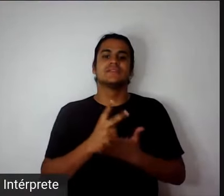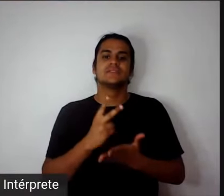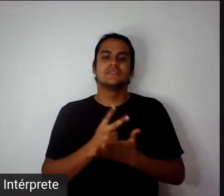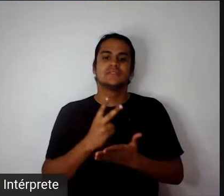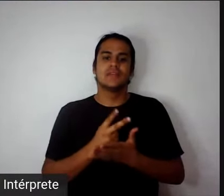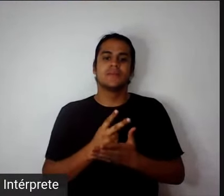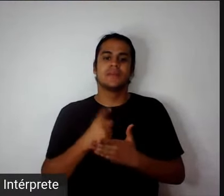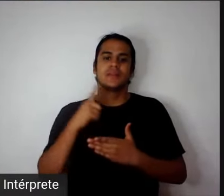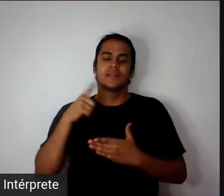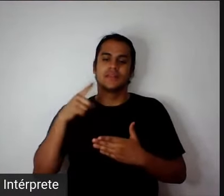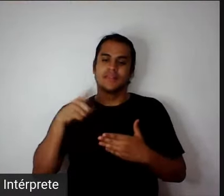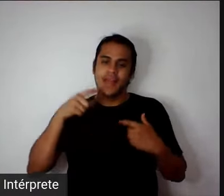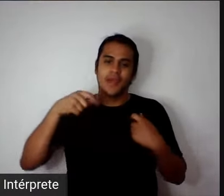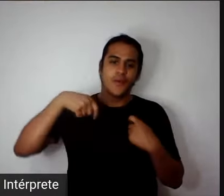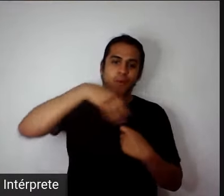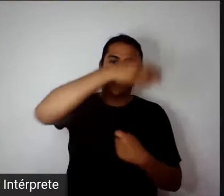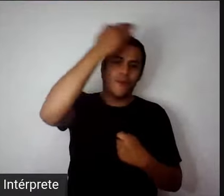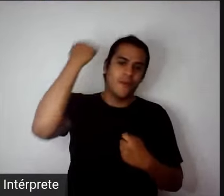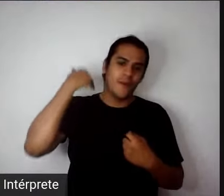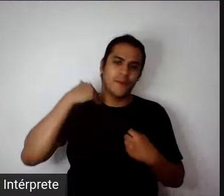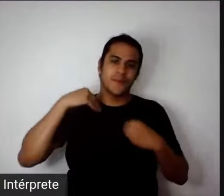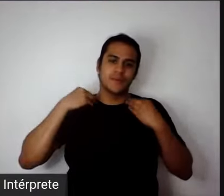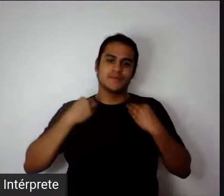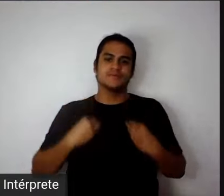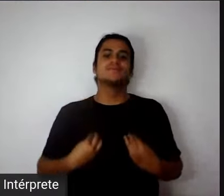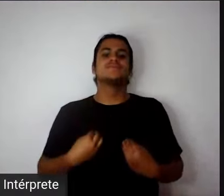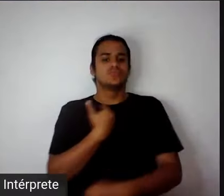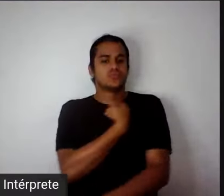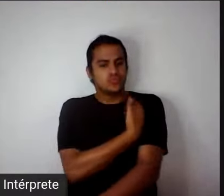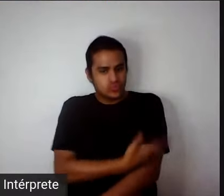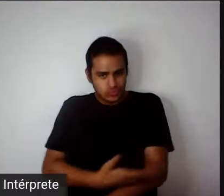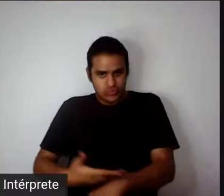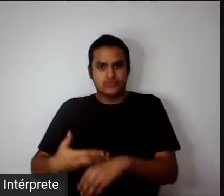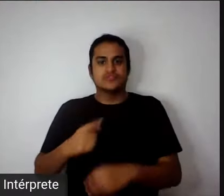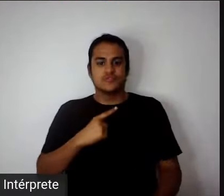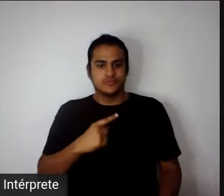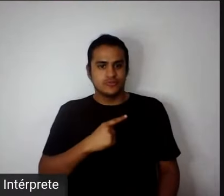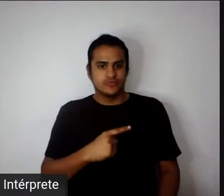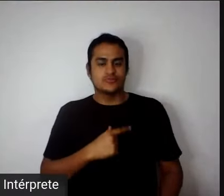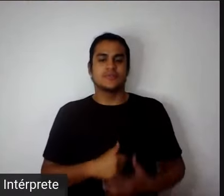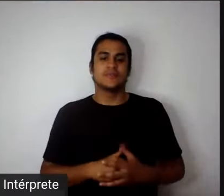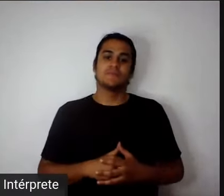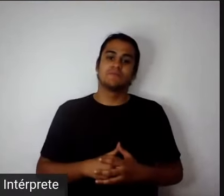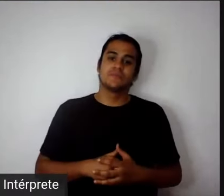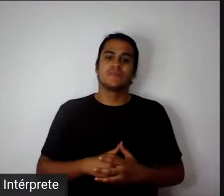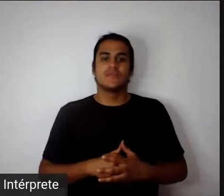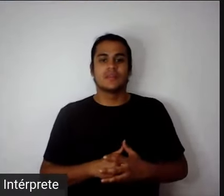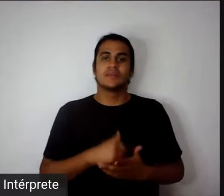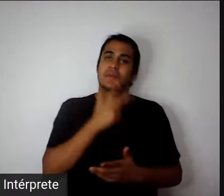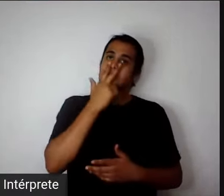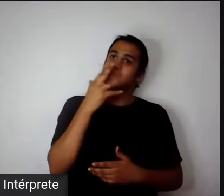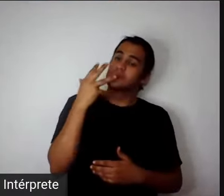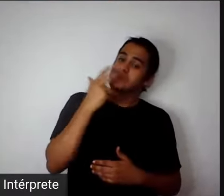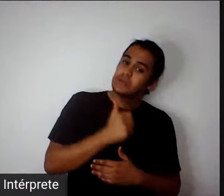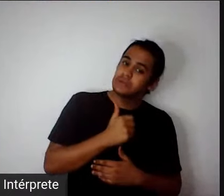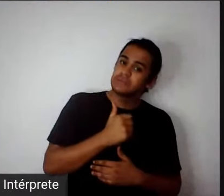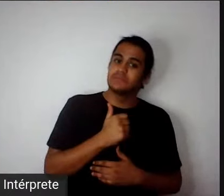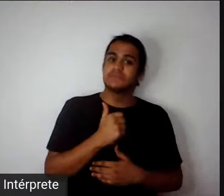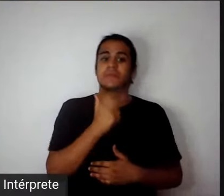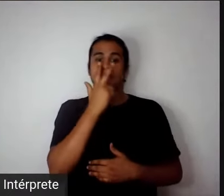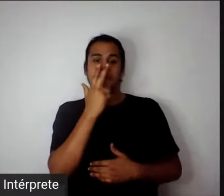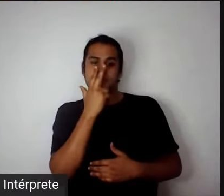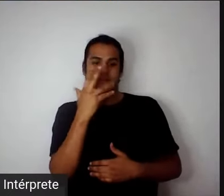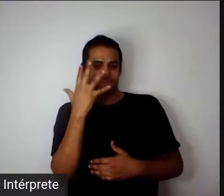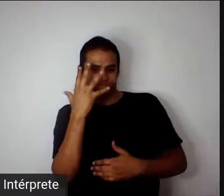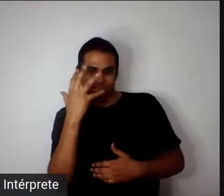de enxal ao redor do pescoço. Talvez ache bonito, talvez ache charmoso,